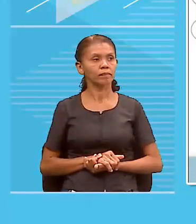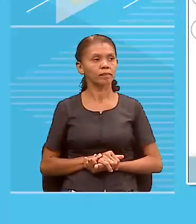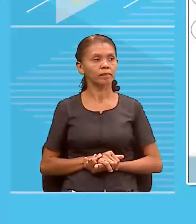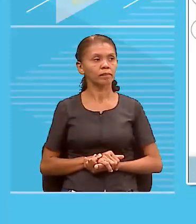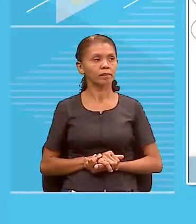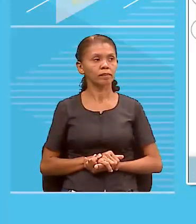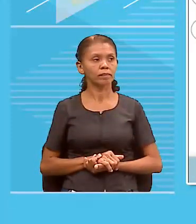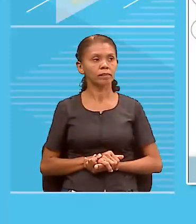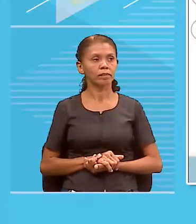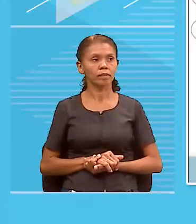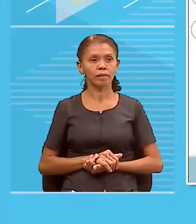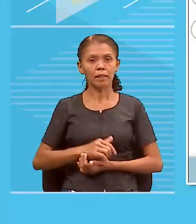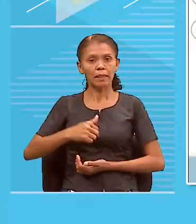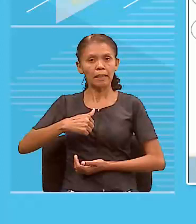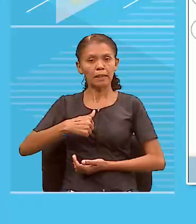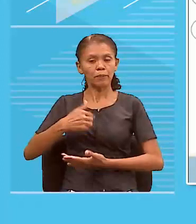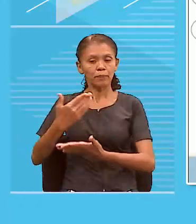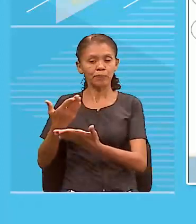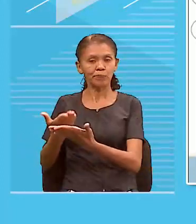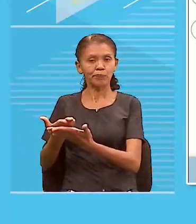estudo matemática